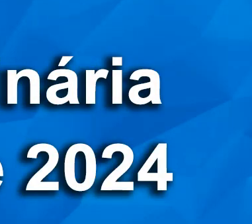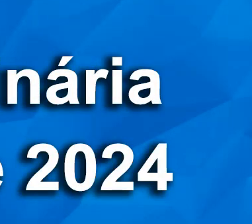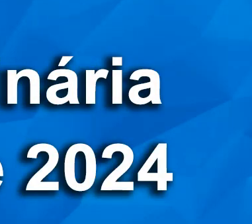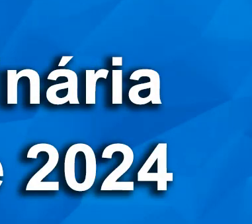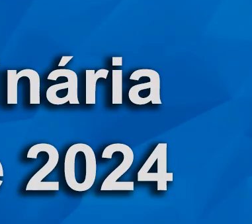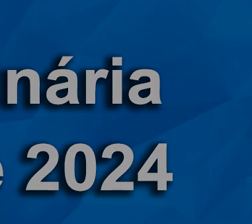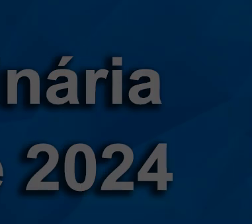todos